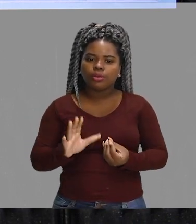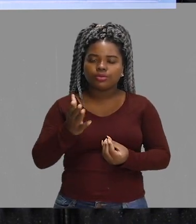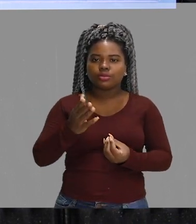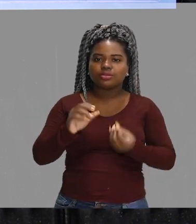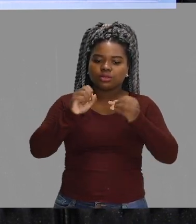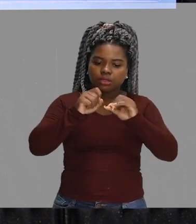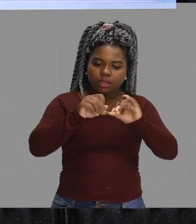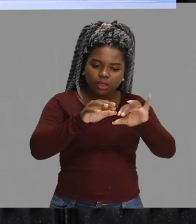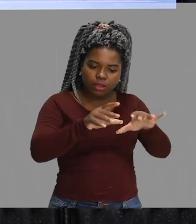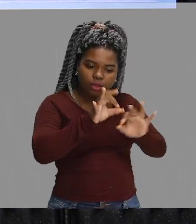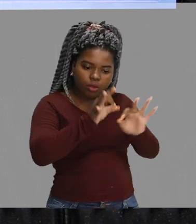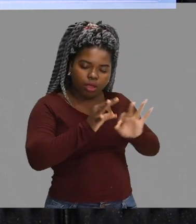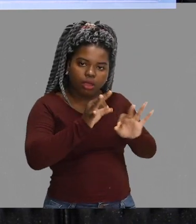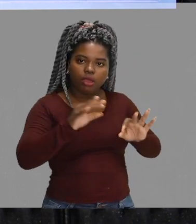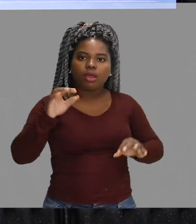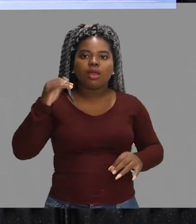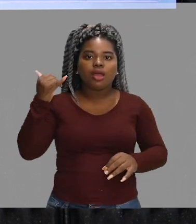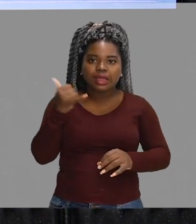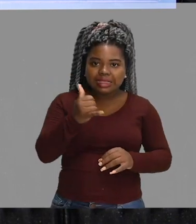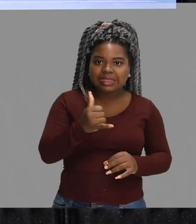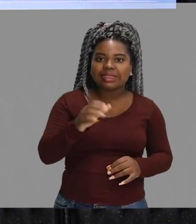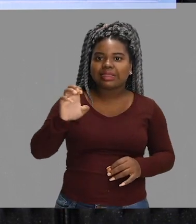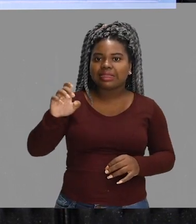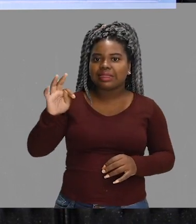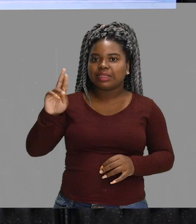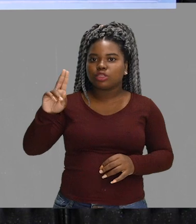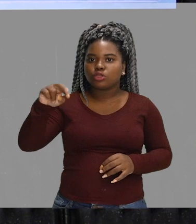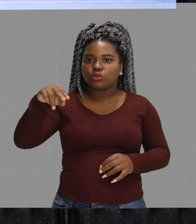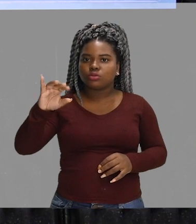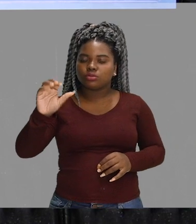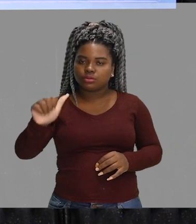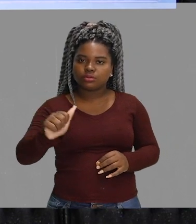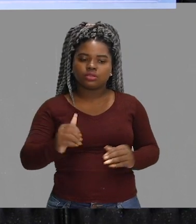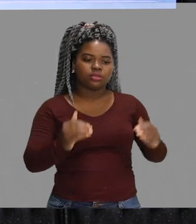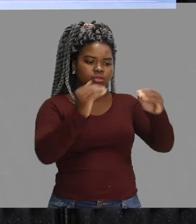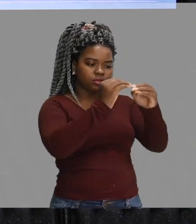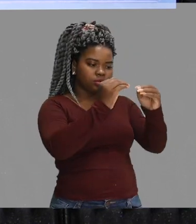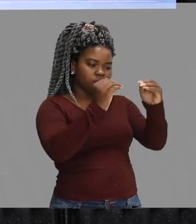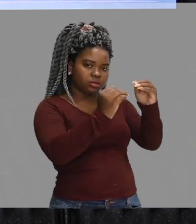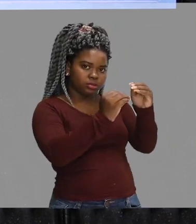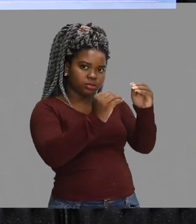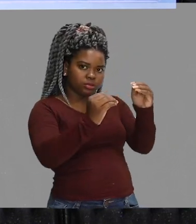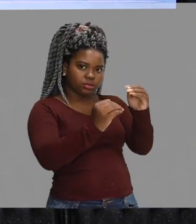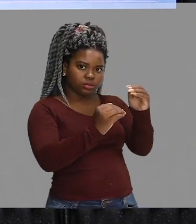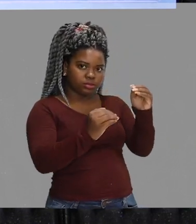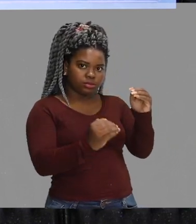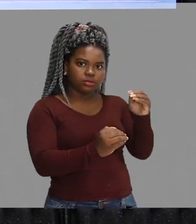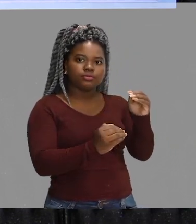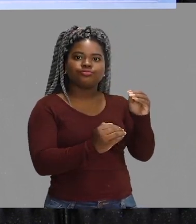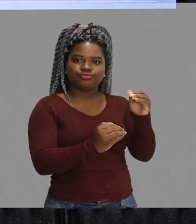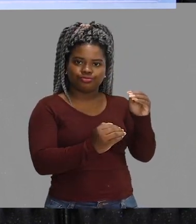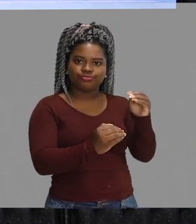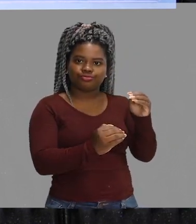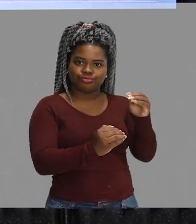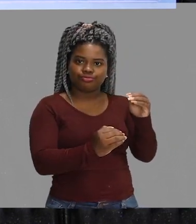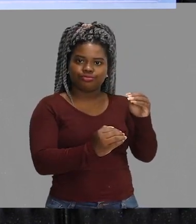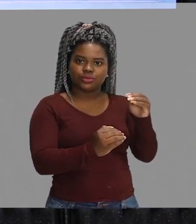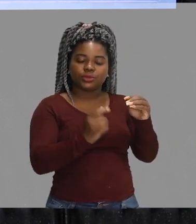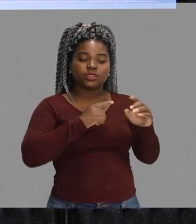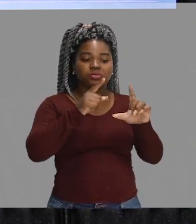temos os semimetais, que correspondem apenas a esse seleto grupo, que vão apresentar